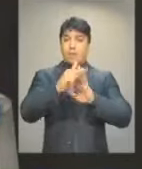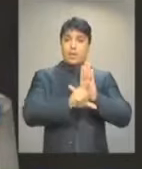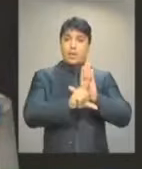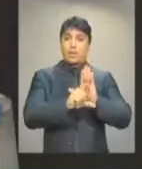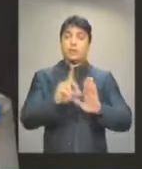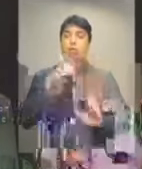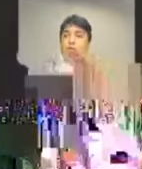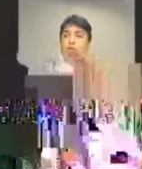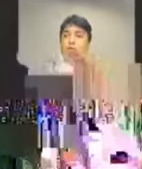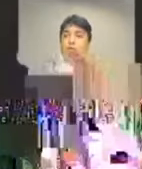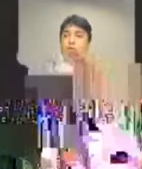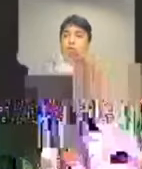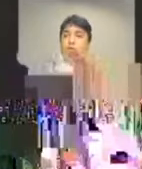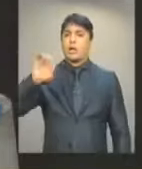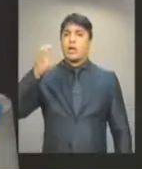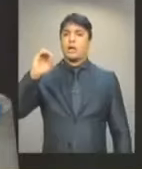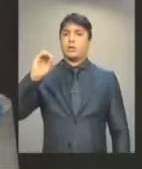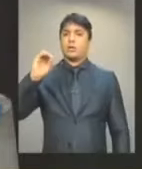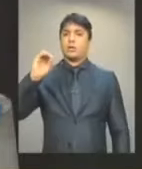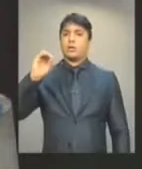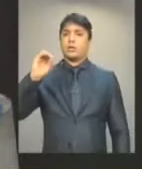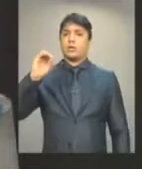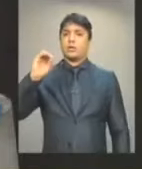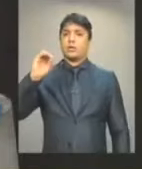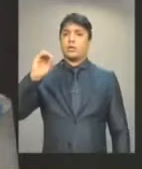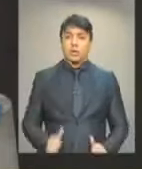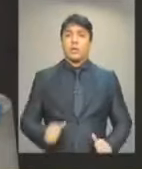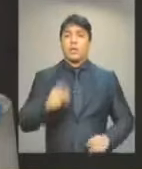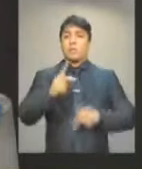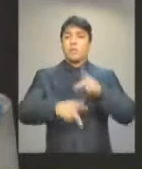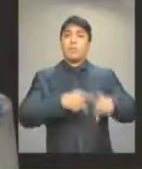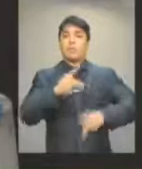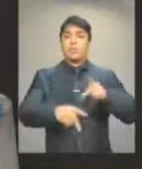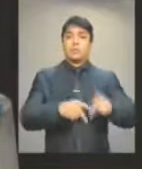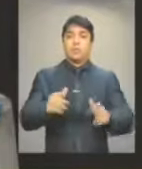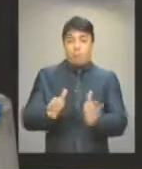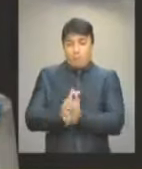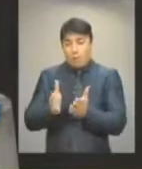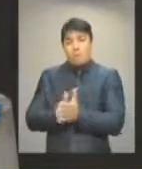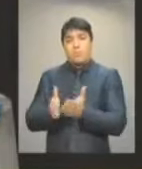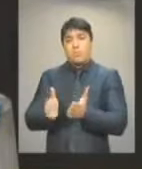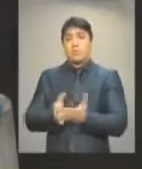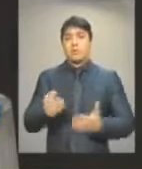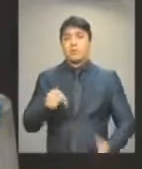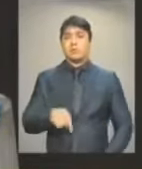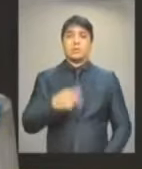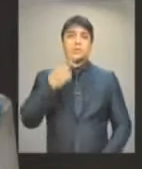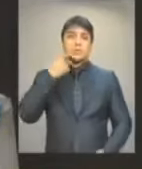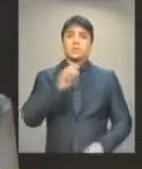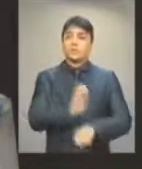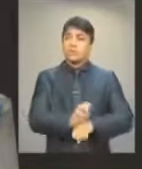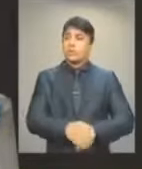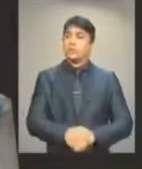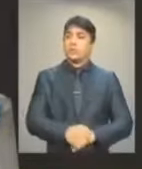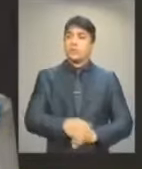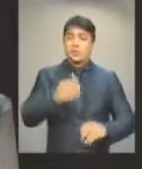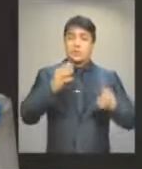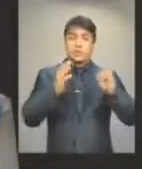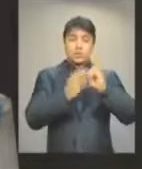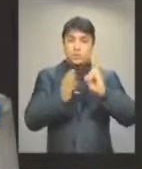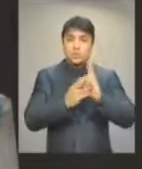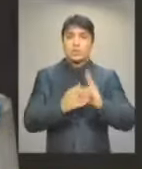de março, de diretrizes sanitárias para as populações mais vulneráveis. Indígenas, quilombola,